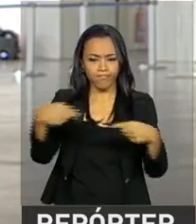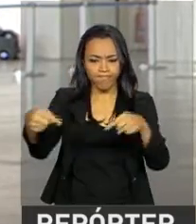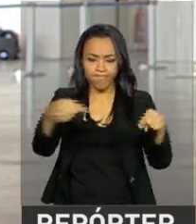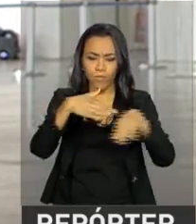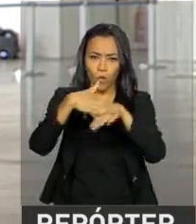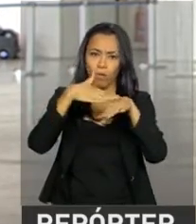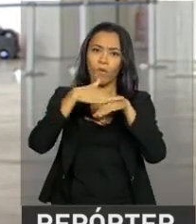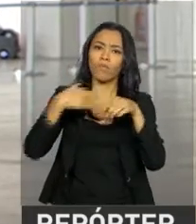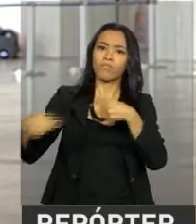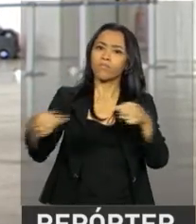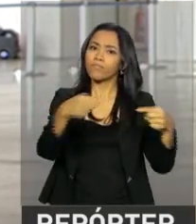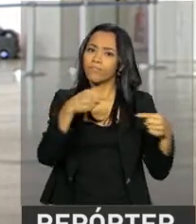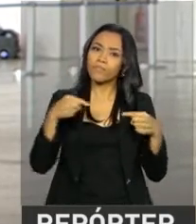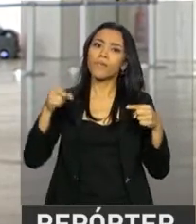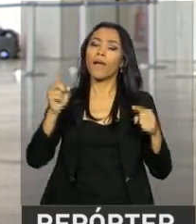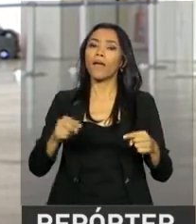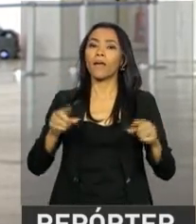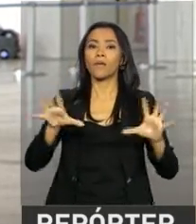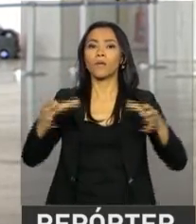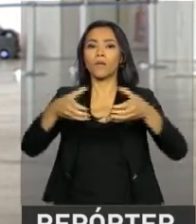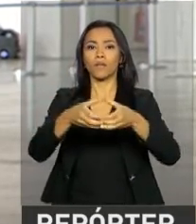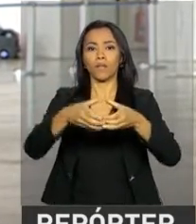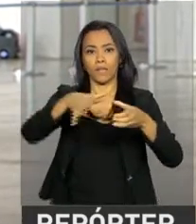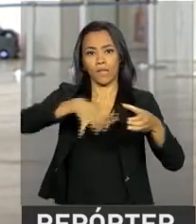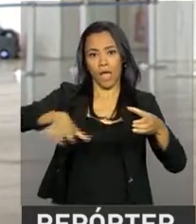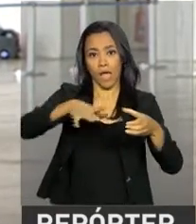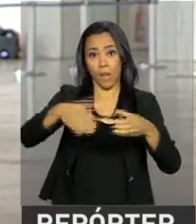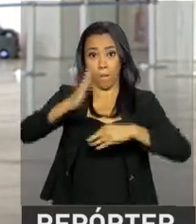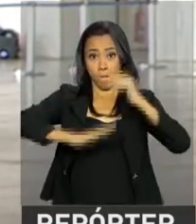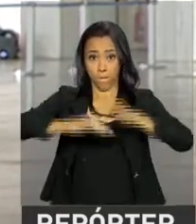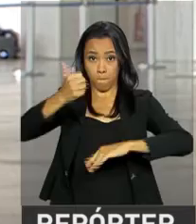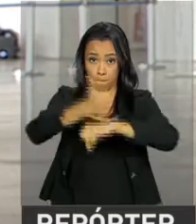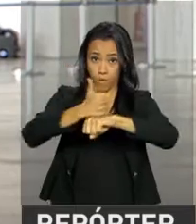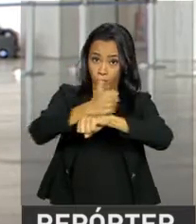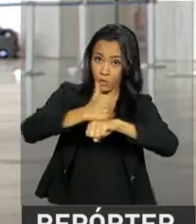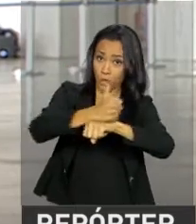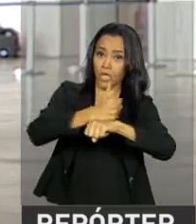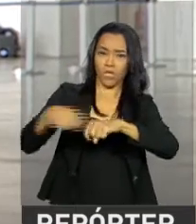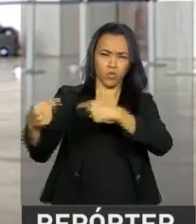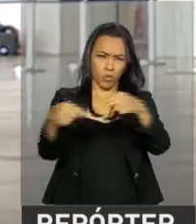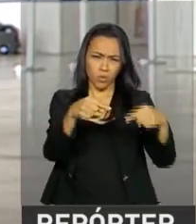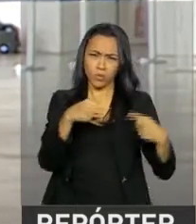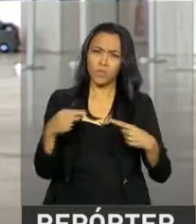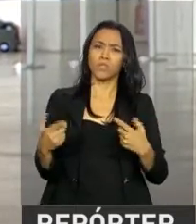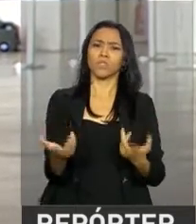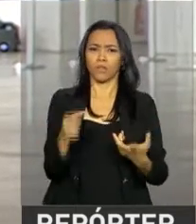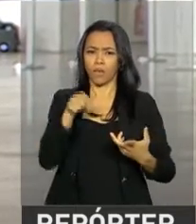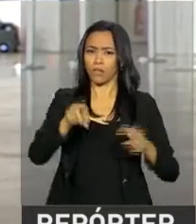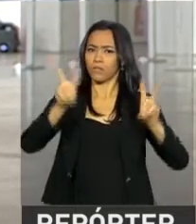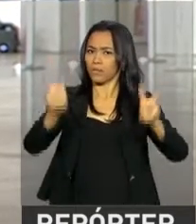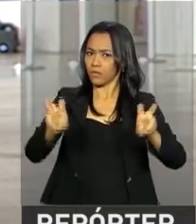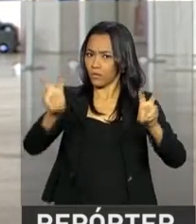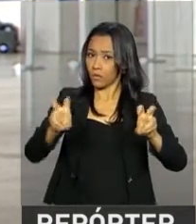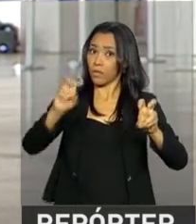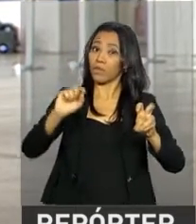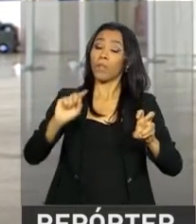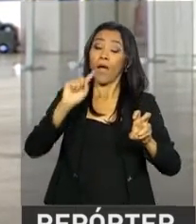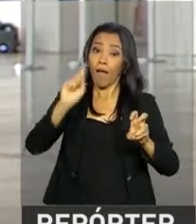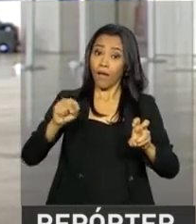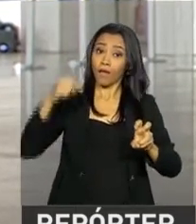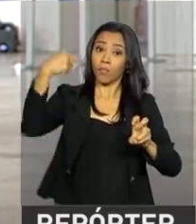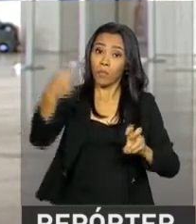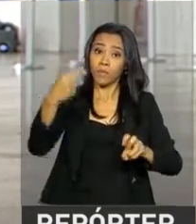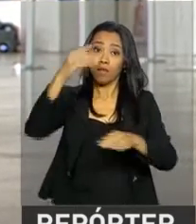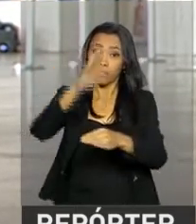desse encontro um encontro técnico com técnicos desses países aqui que já estão discutindo essa questão mais tarde na parte da